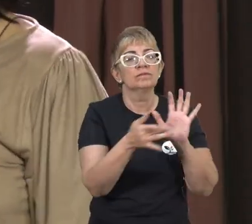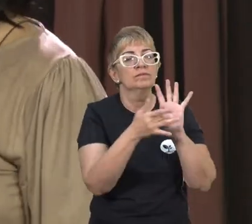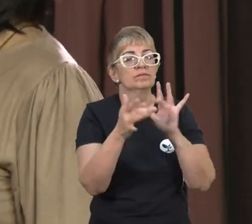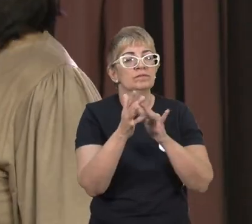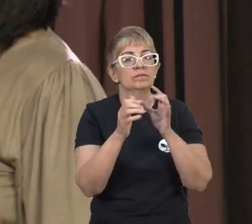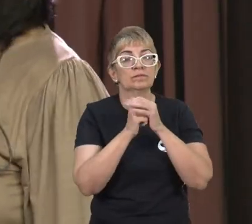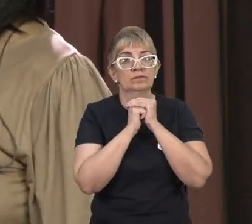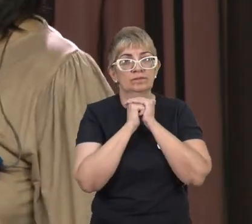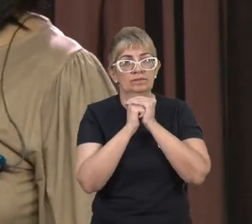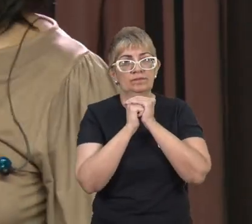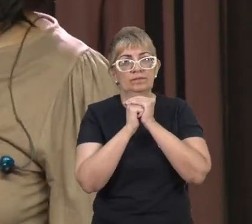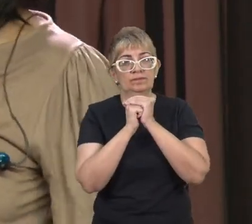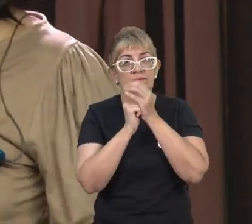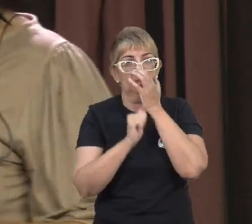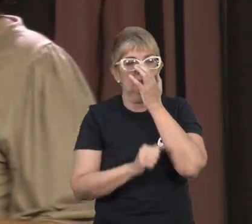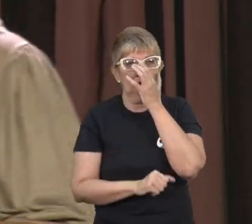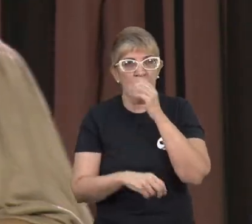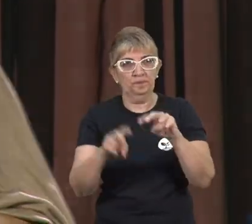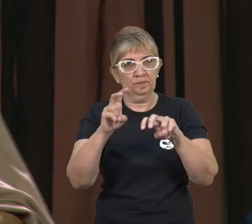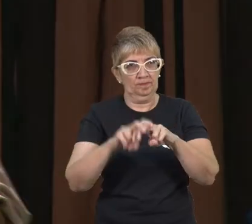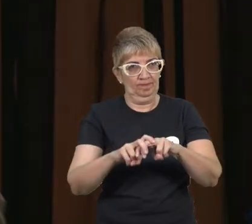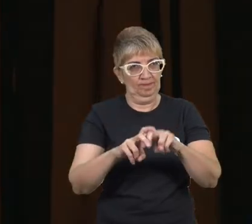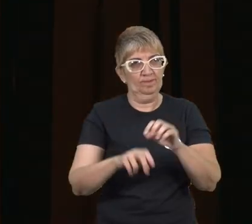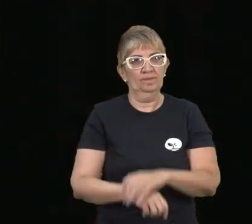amém. Pode assentar, querido.